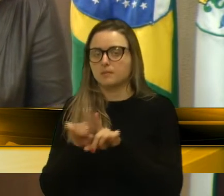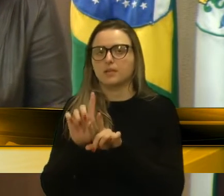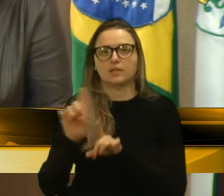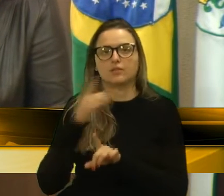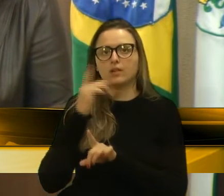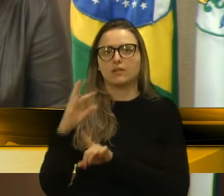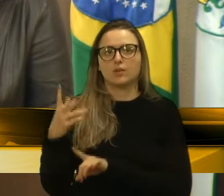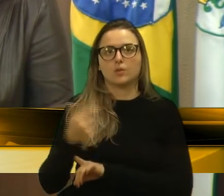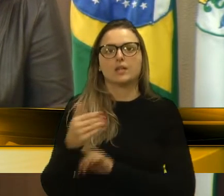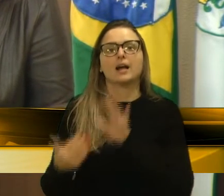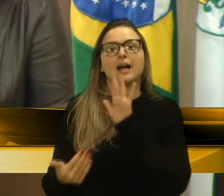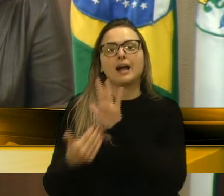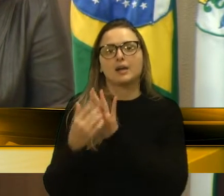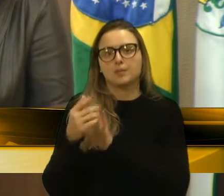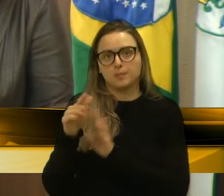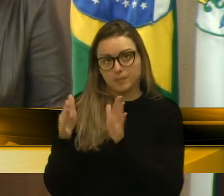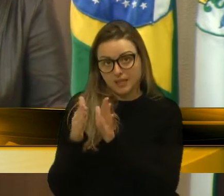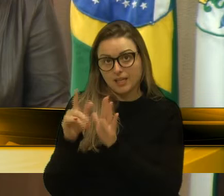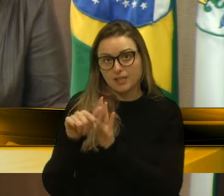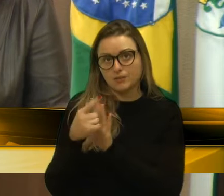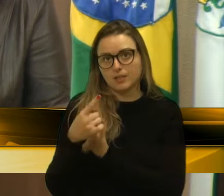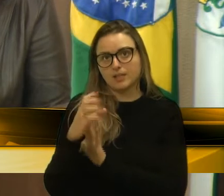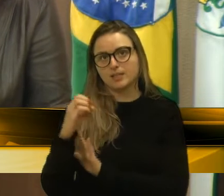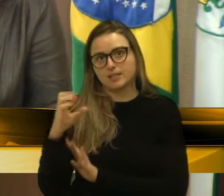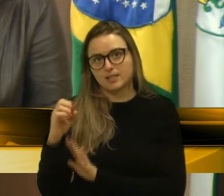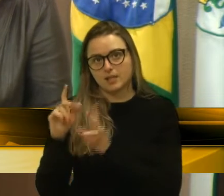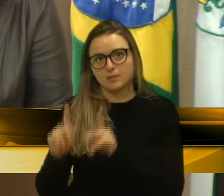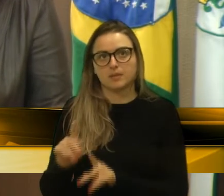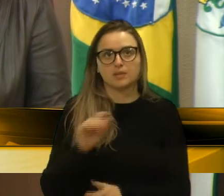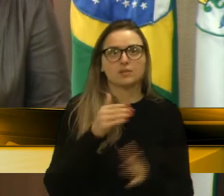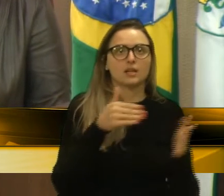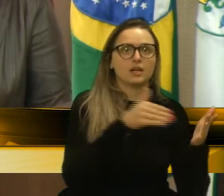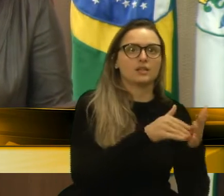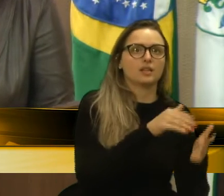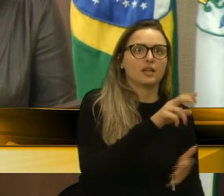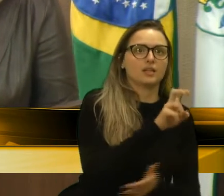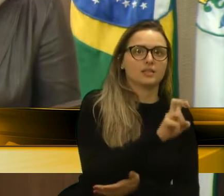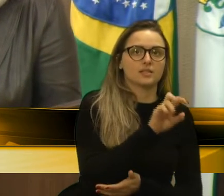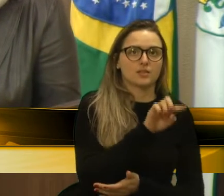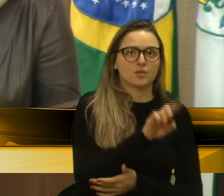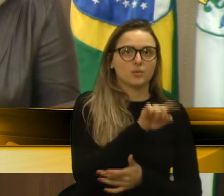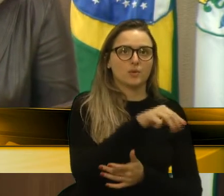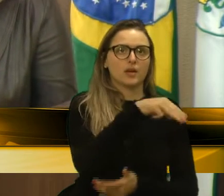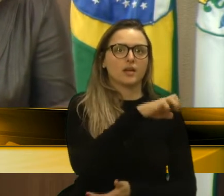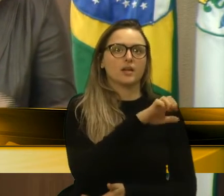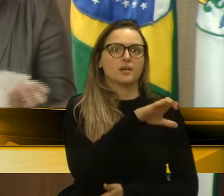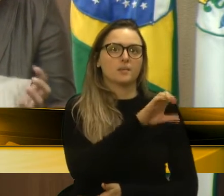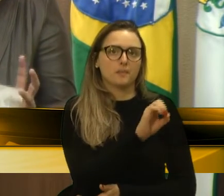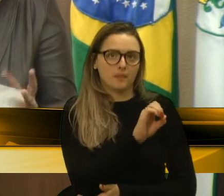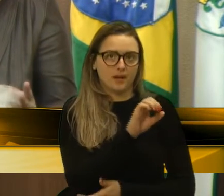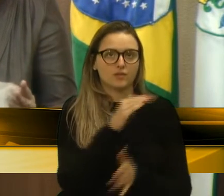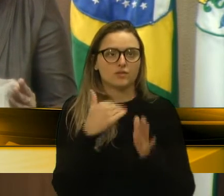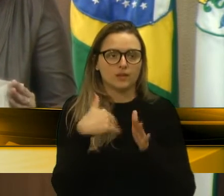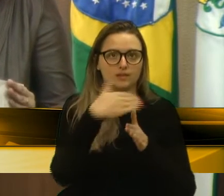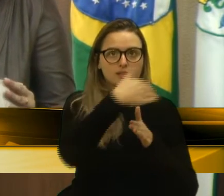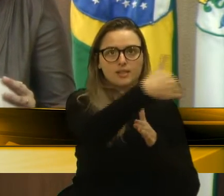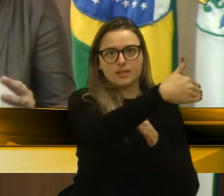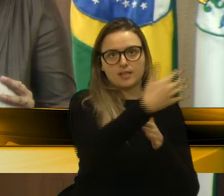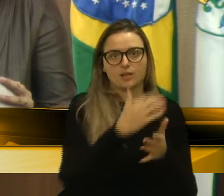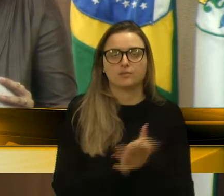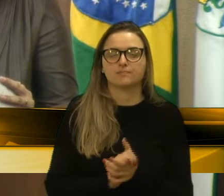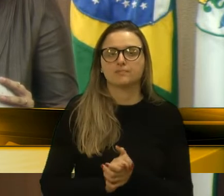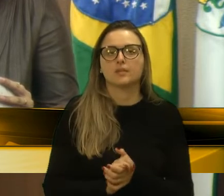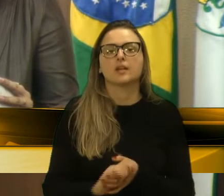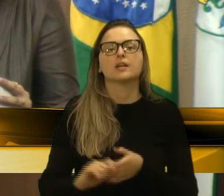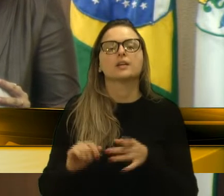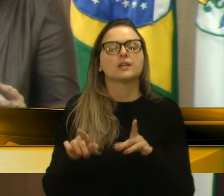que pequeno é até 100 pessoas e de 100 a 5 mil, então, é os eventos médios, então, que vai categorizando. Além